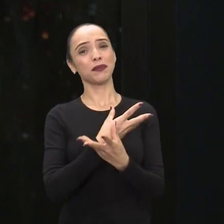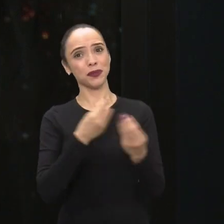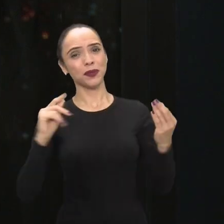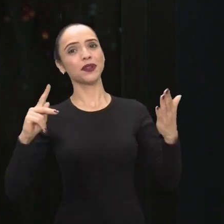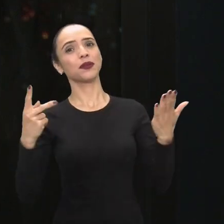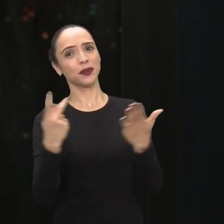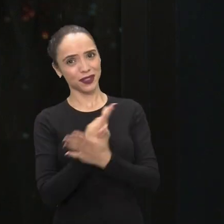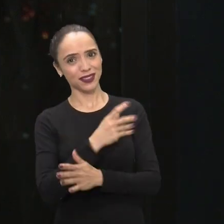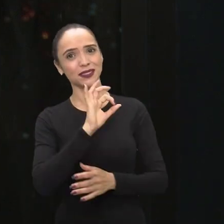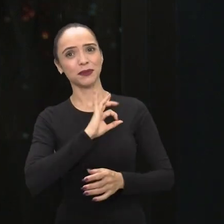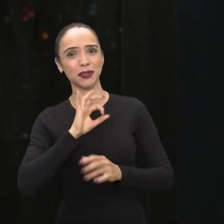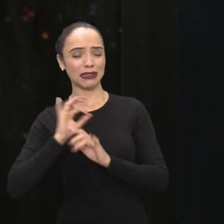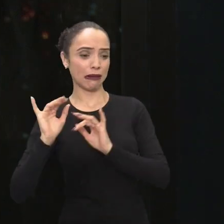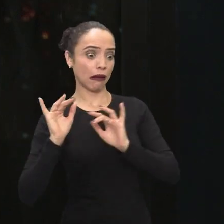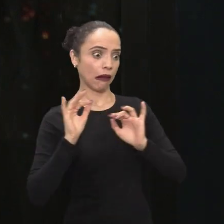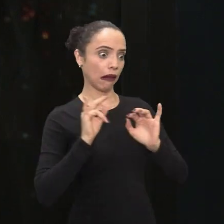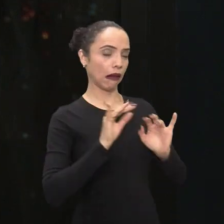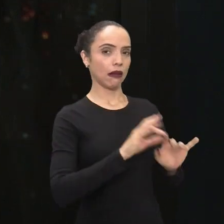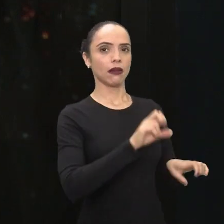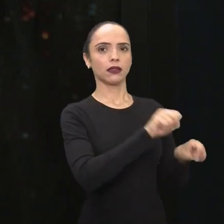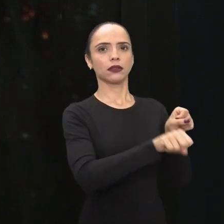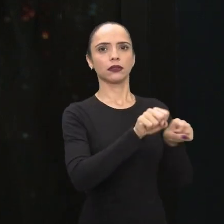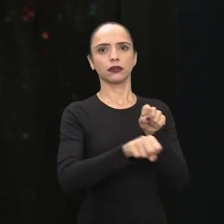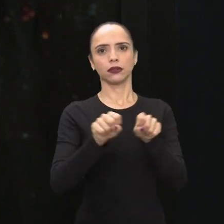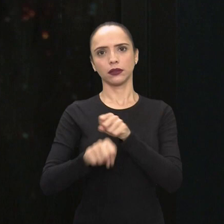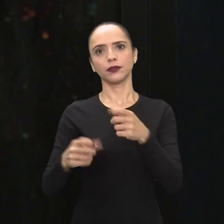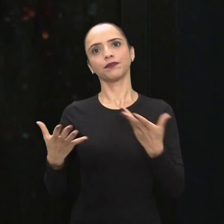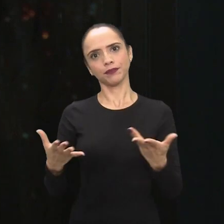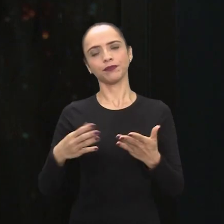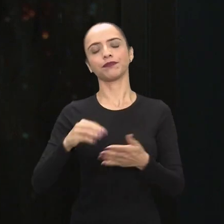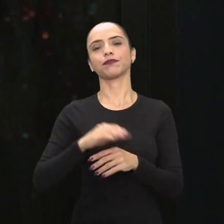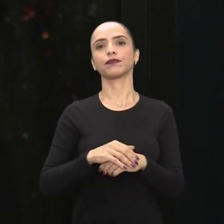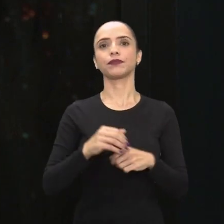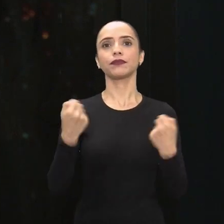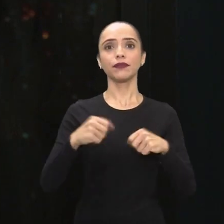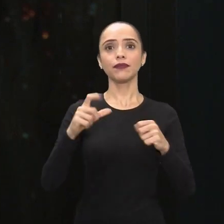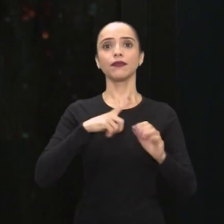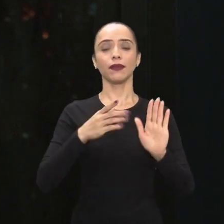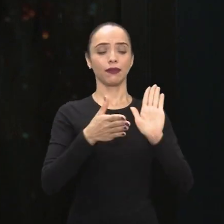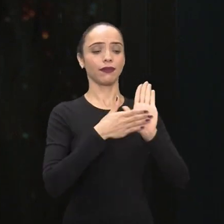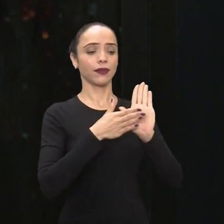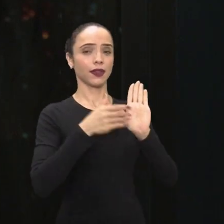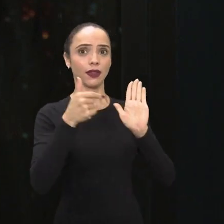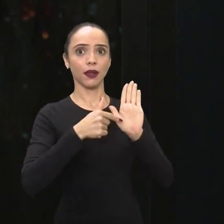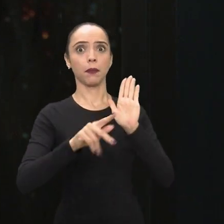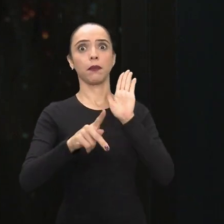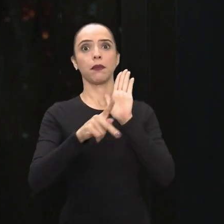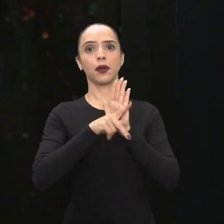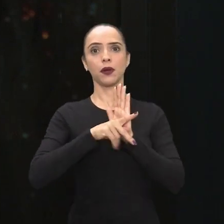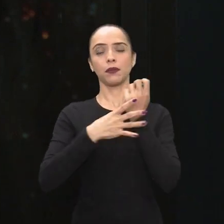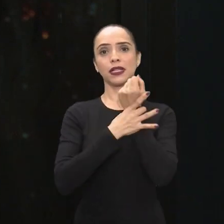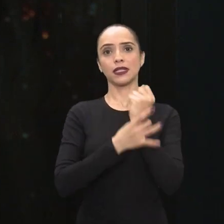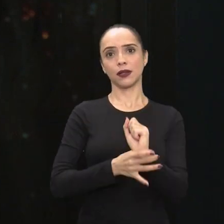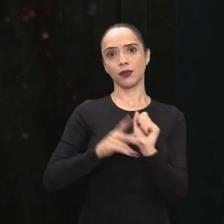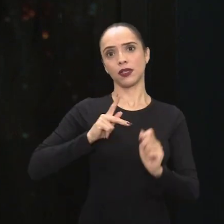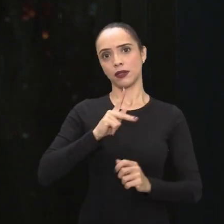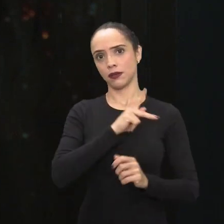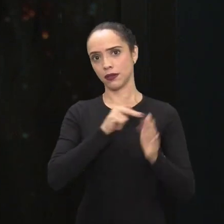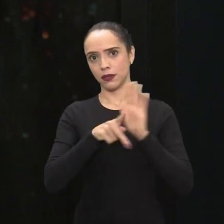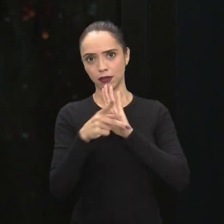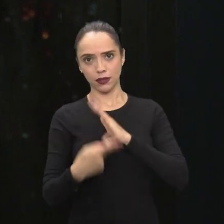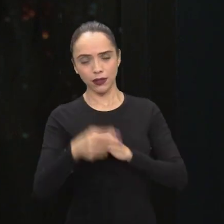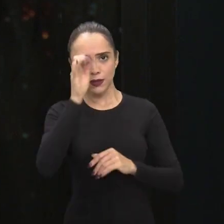desses outros crimes né então a gente tem historicamente uma pauta muito própria da segurança pública no Brasil aquela pauta da